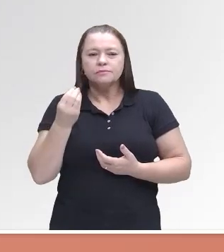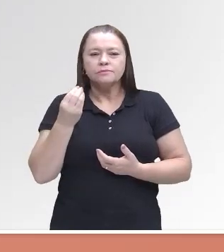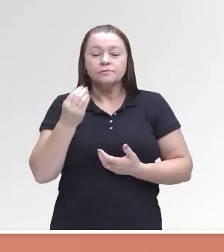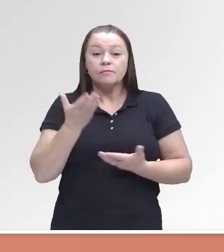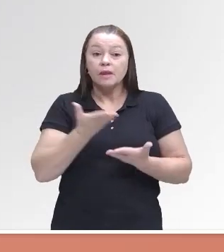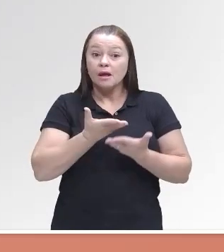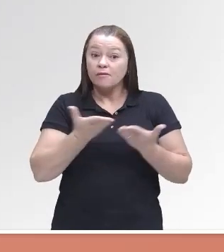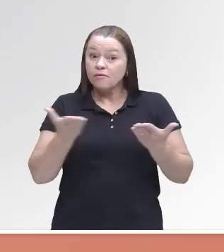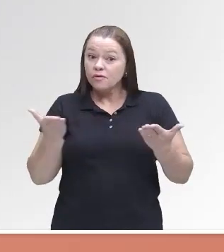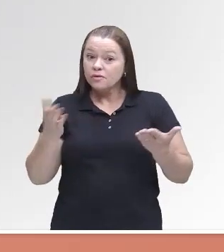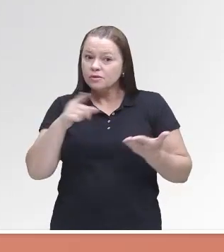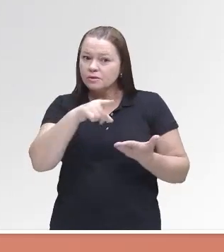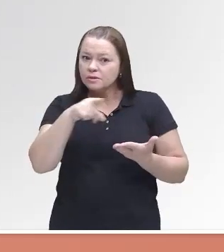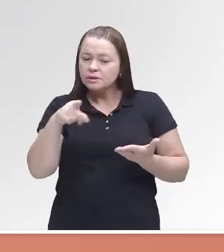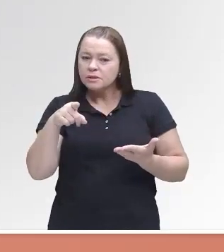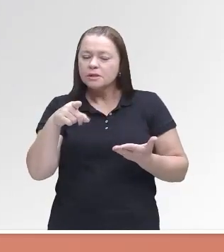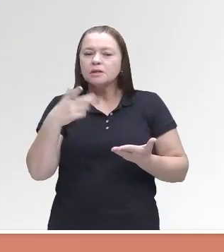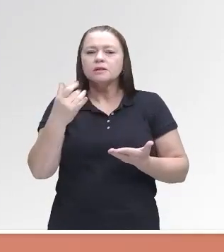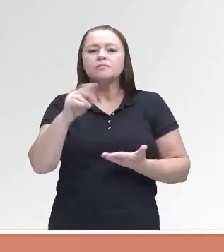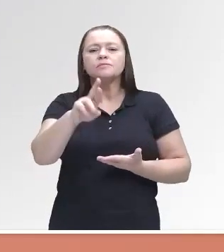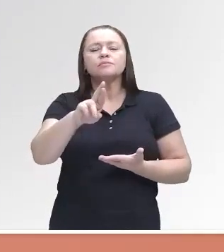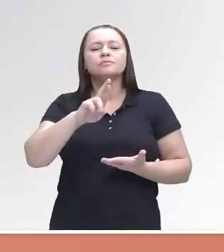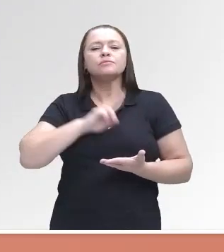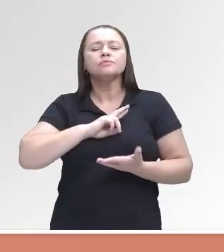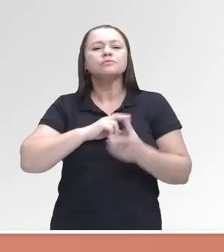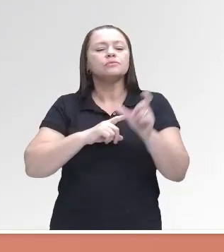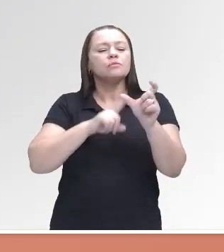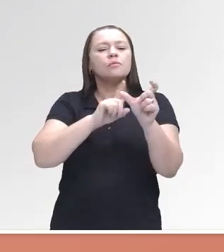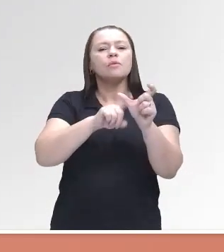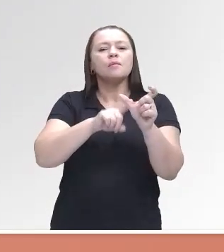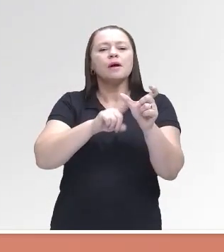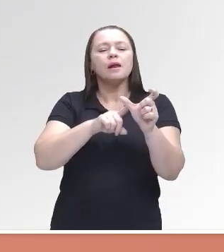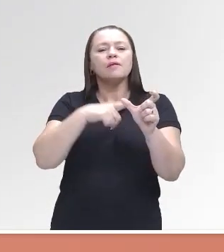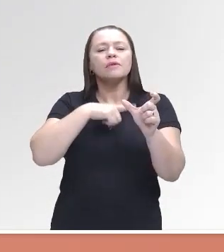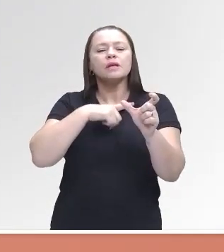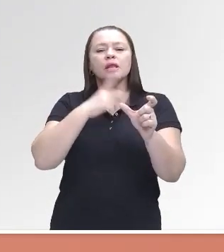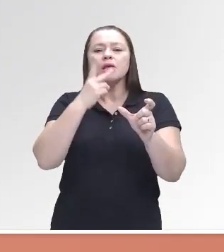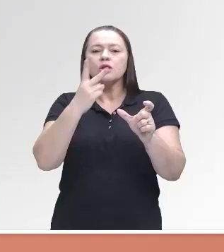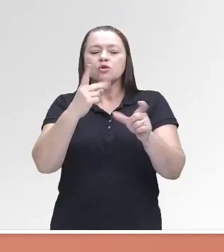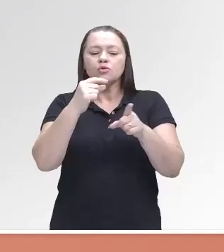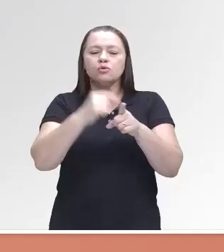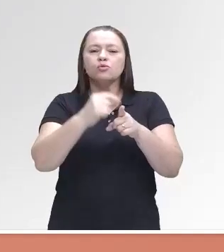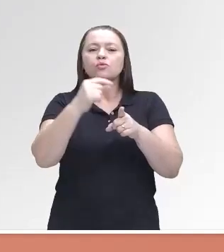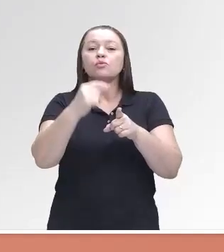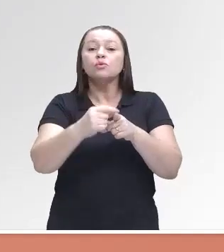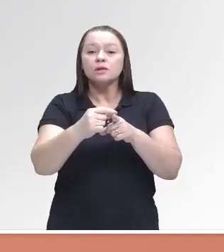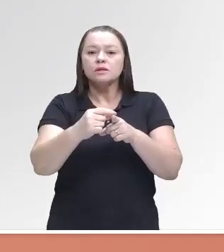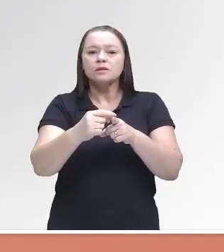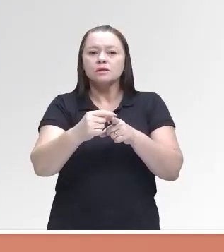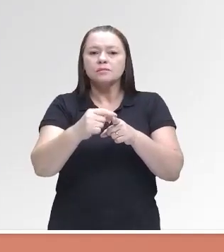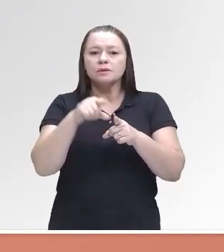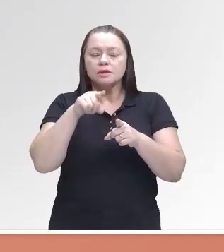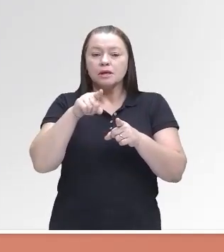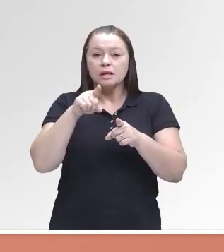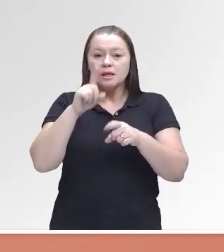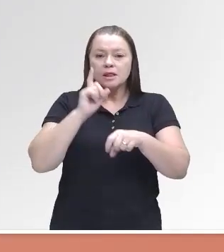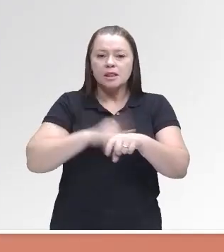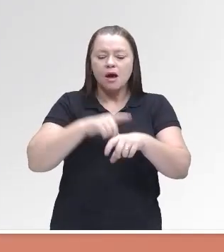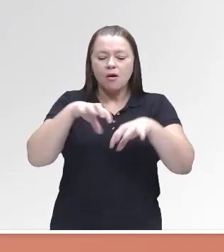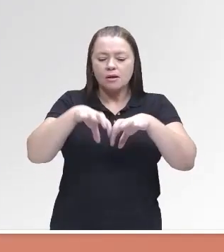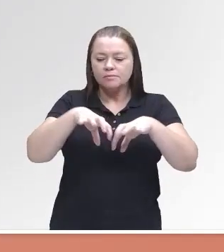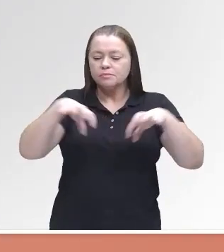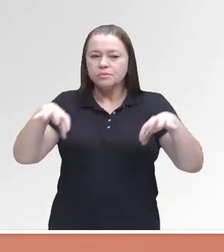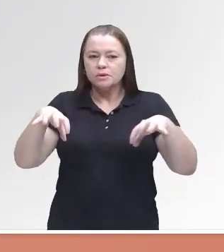vocês agora. Me digam palavras de sílabas. Que na separação teremos